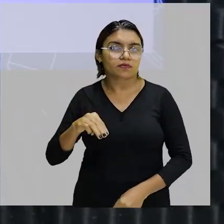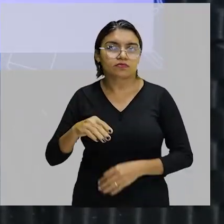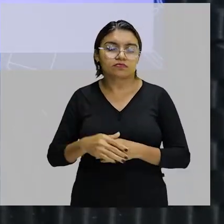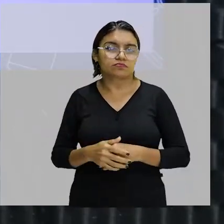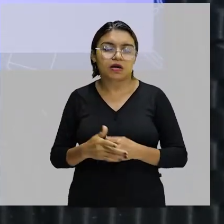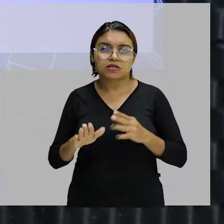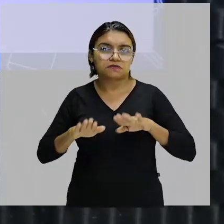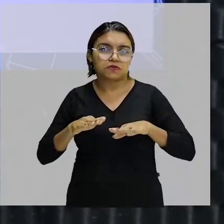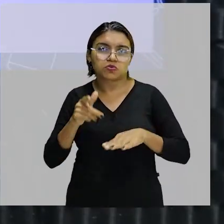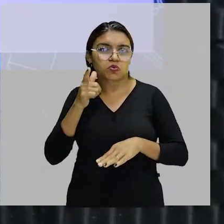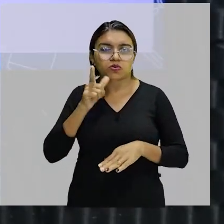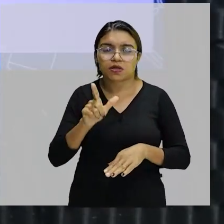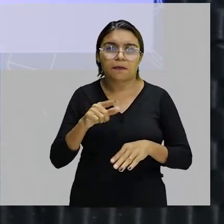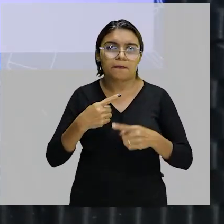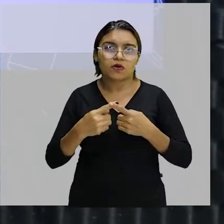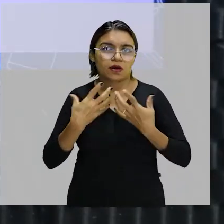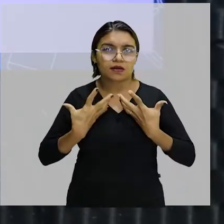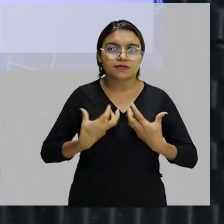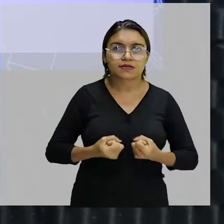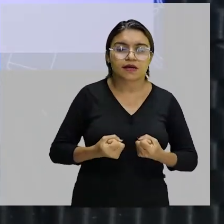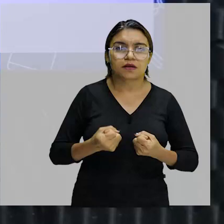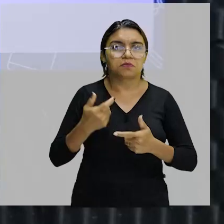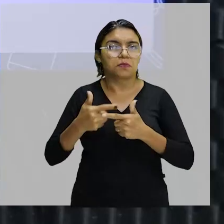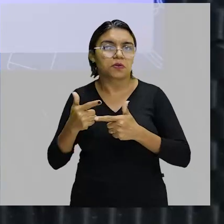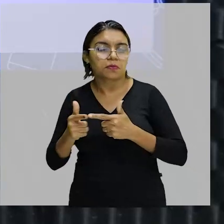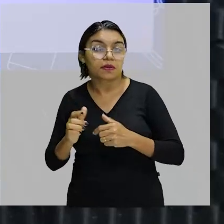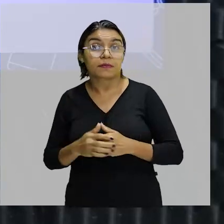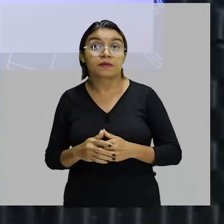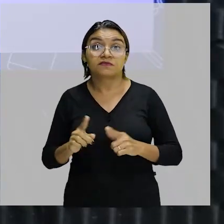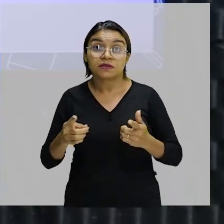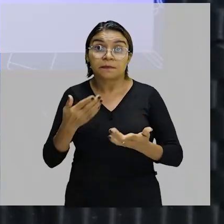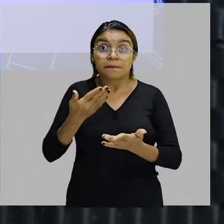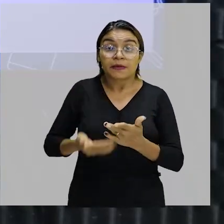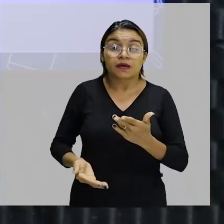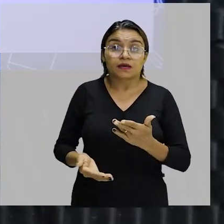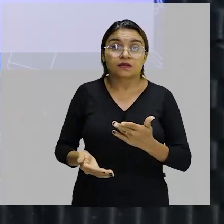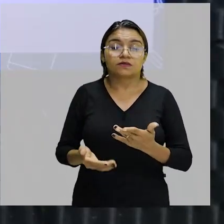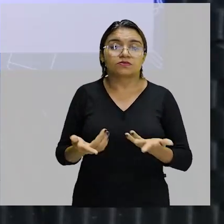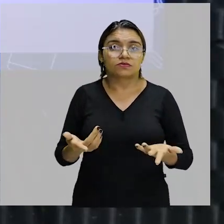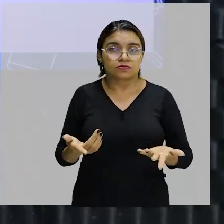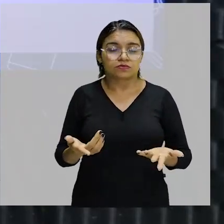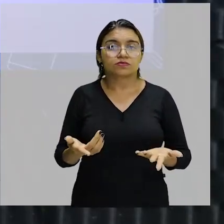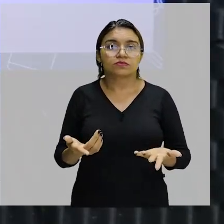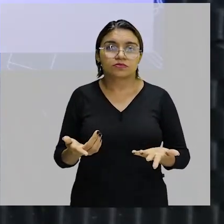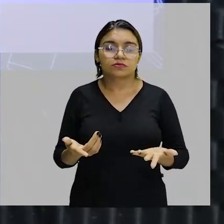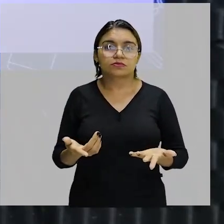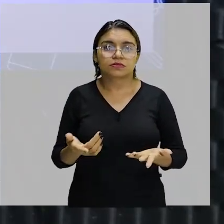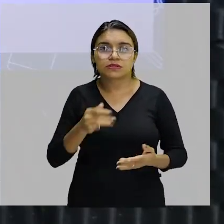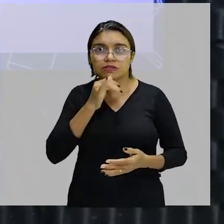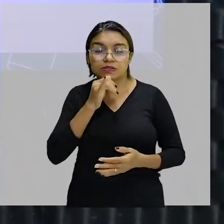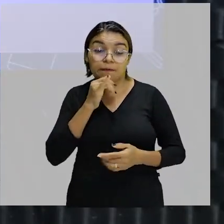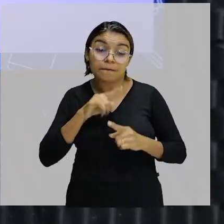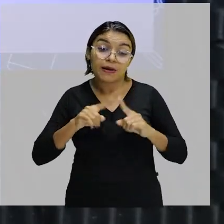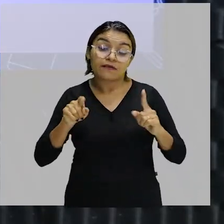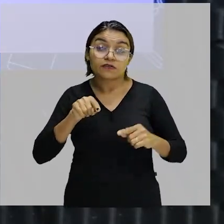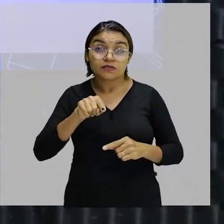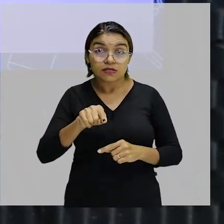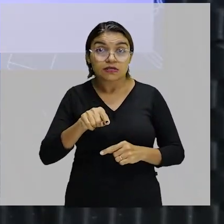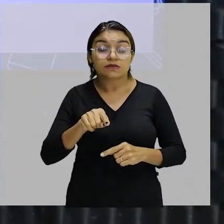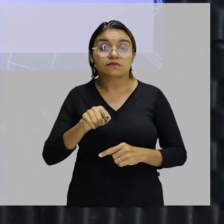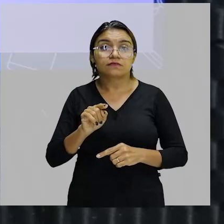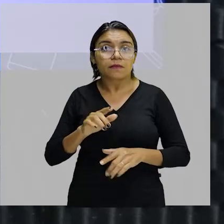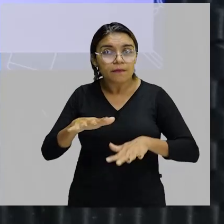vai conseguir por conta do cansaço, por conta de alguns problemas. Você vai perder nesse dia para a sua planilha. Mas você vai estar